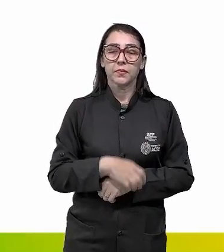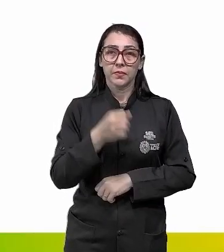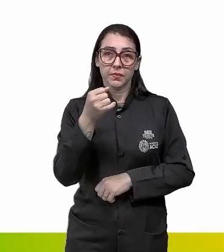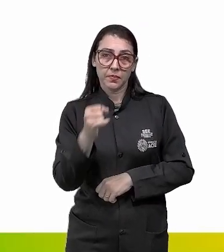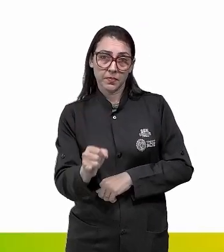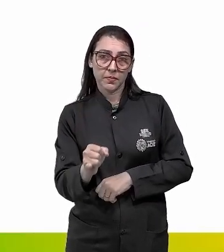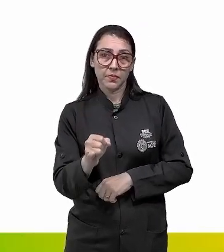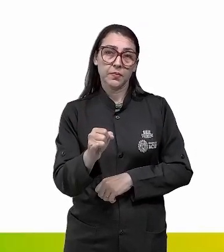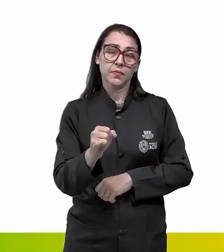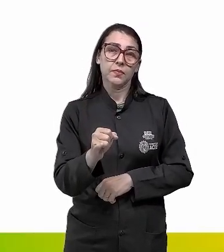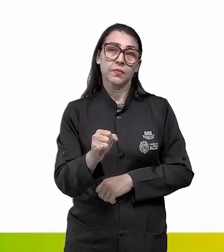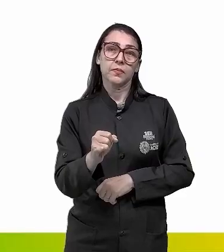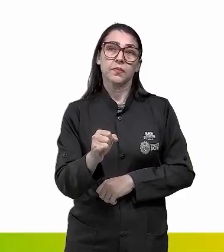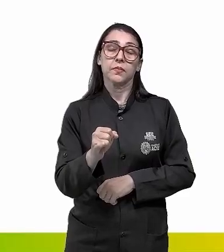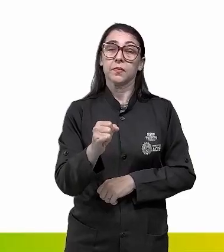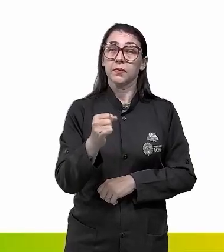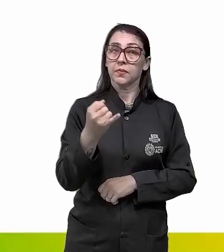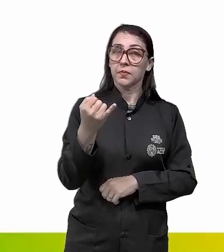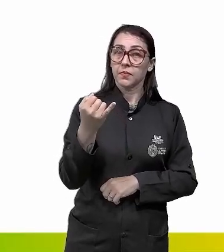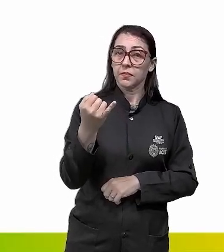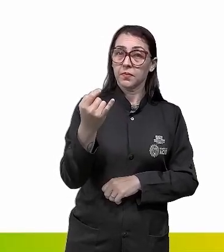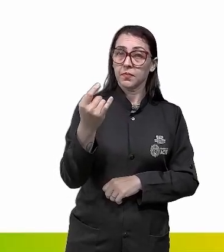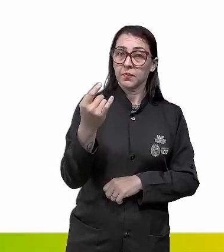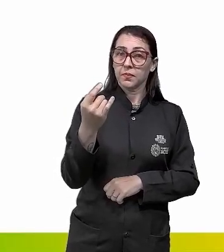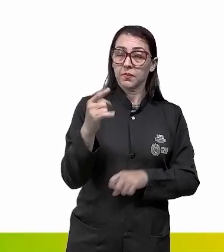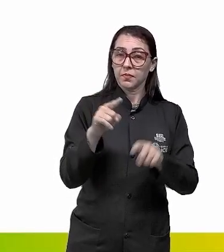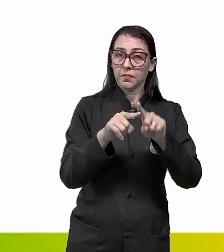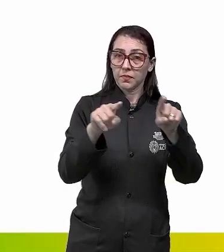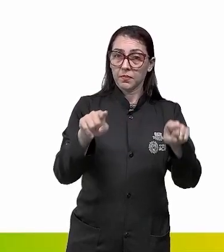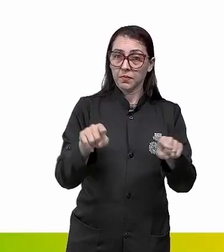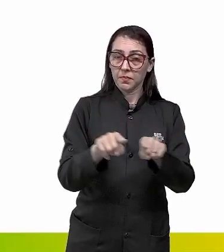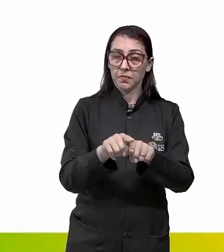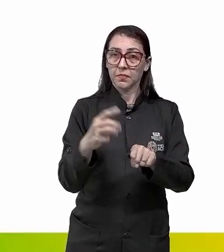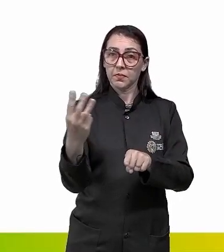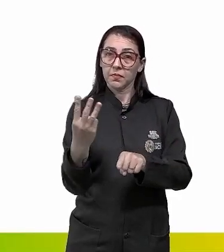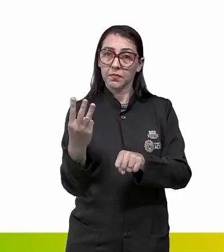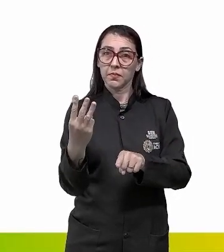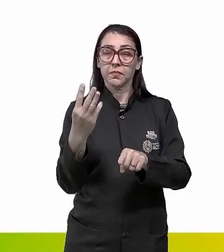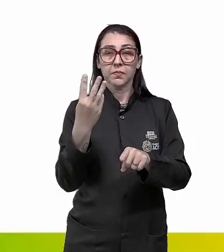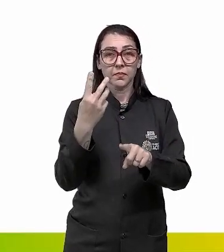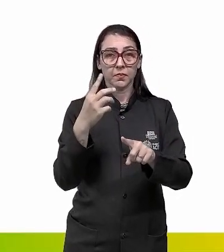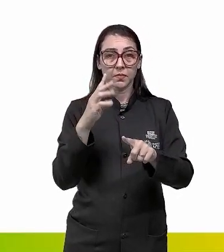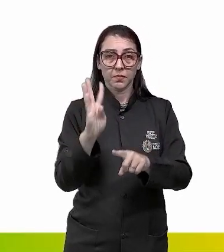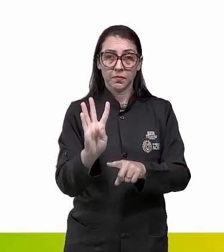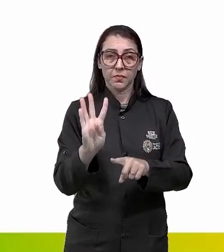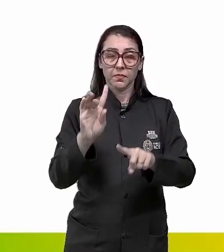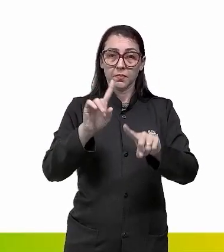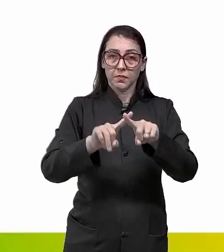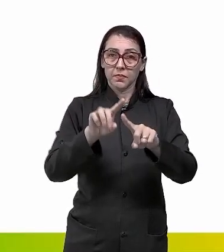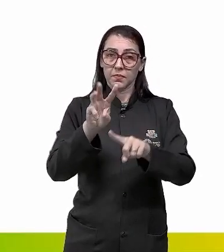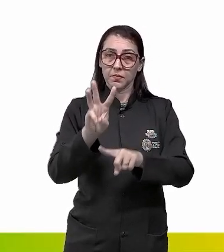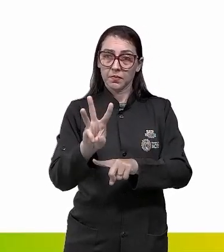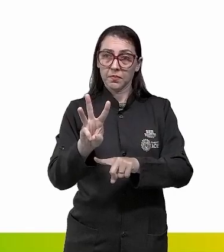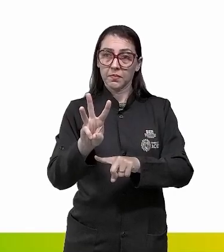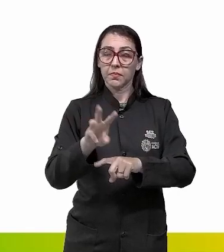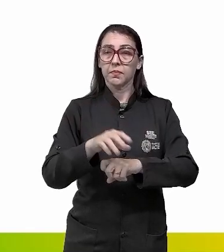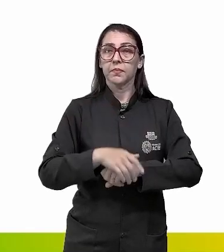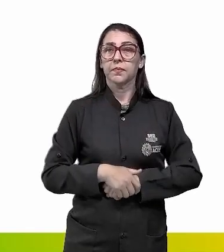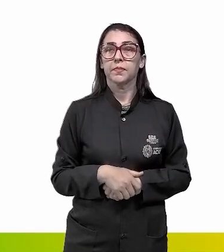mais um para o quadrado de lado 3, o perímetro é 4 vezes 3, que é